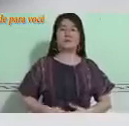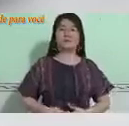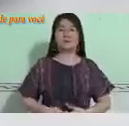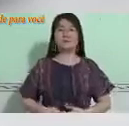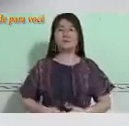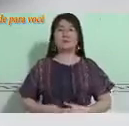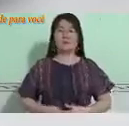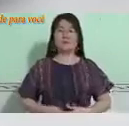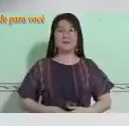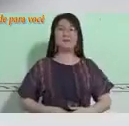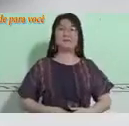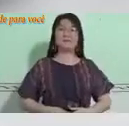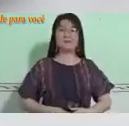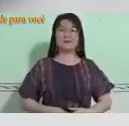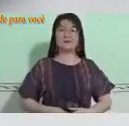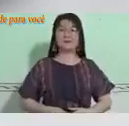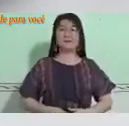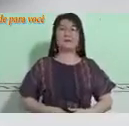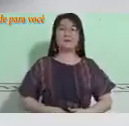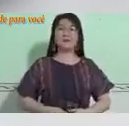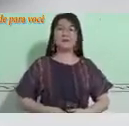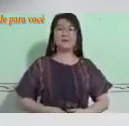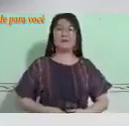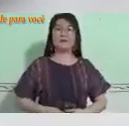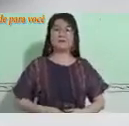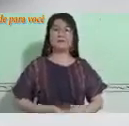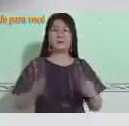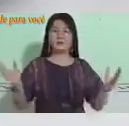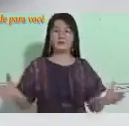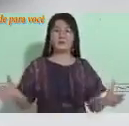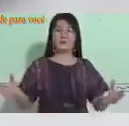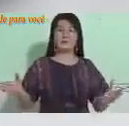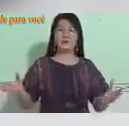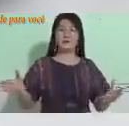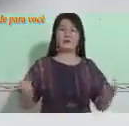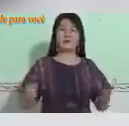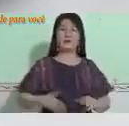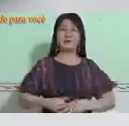O teste de farmácia está é a principal razão para falso negativo é a